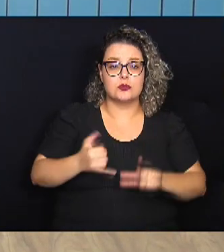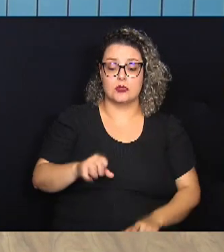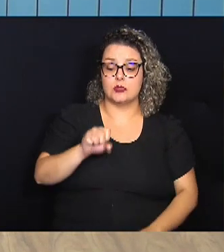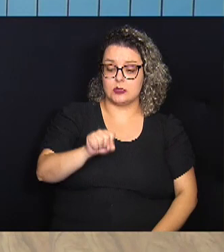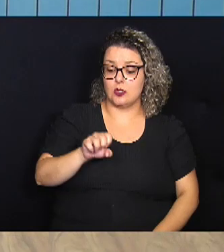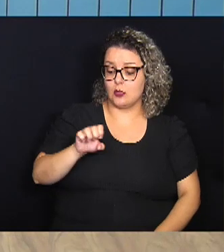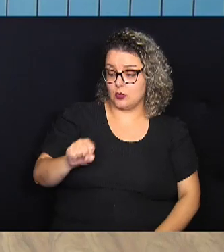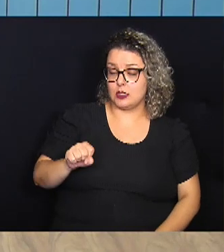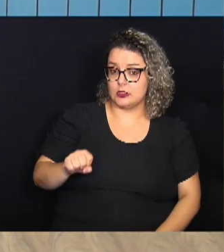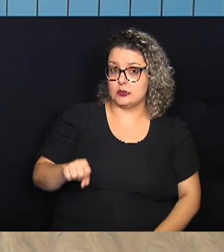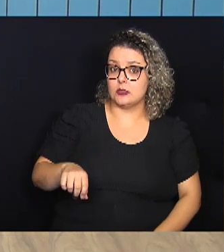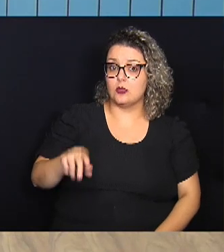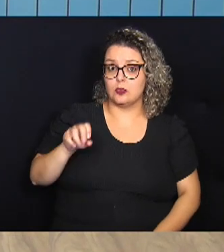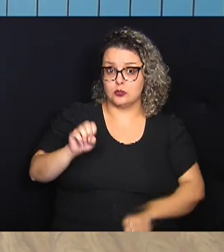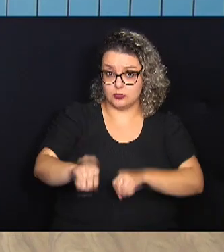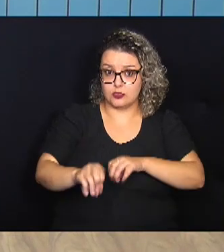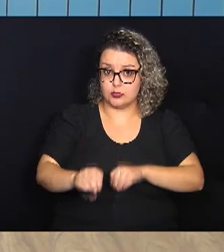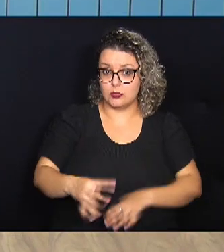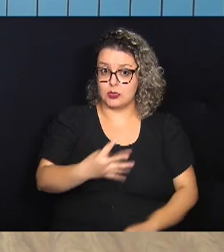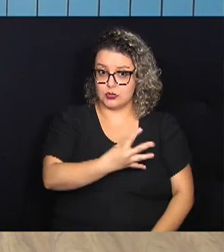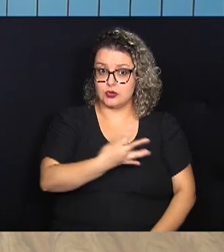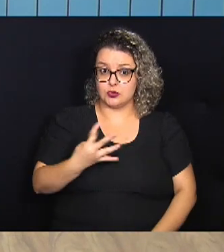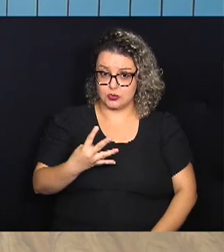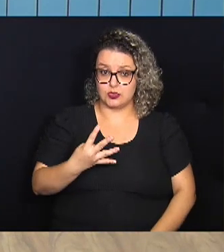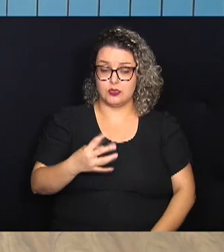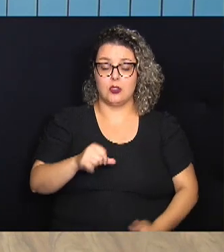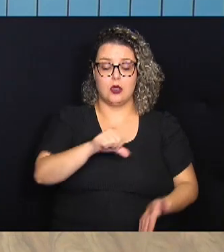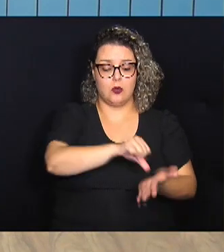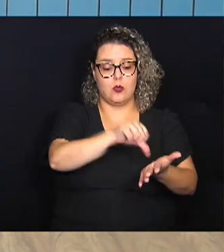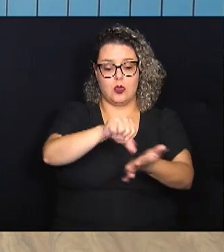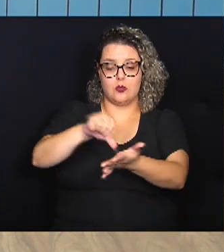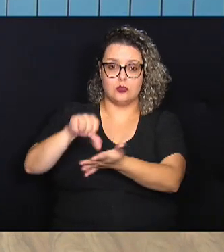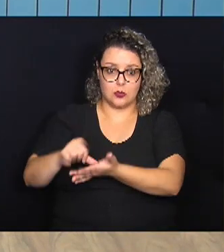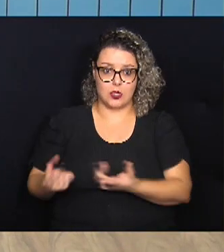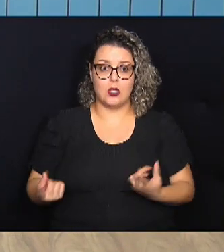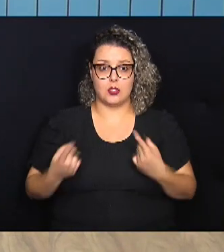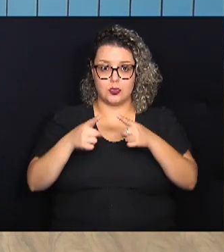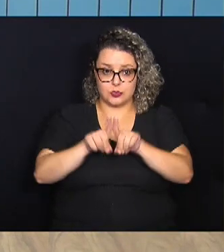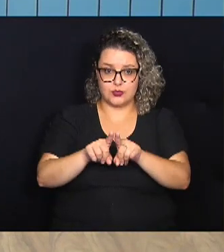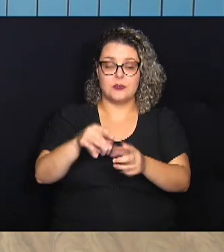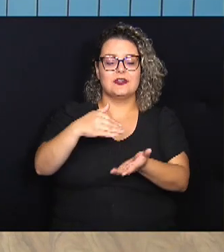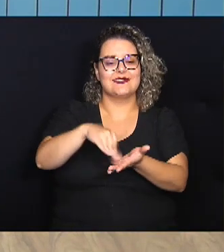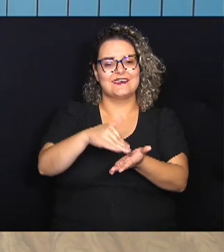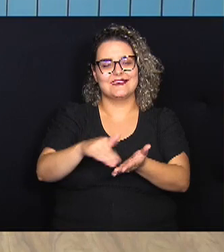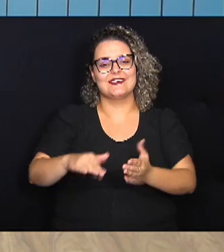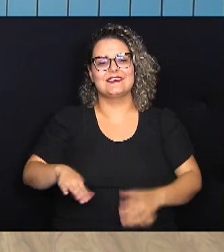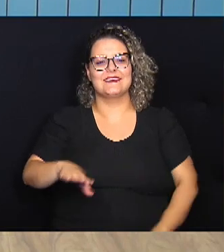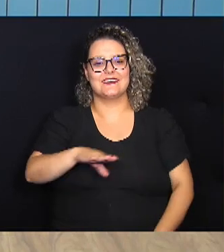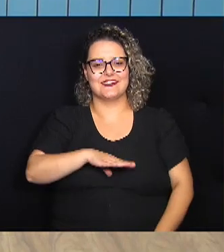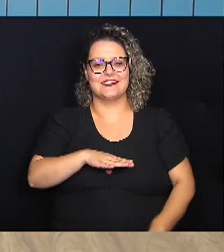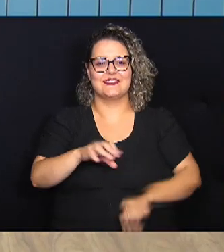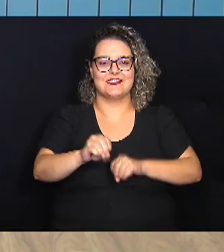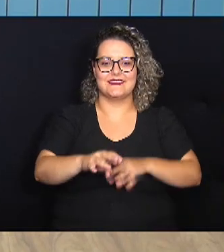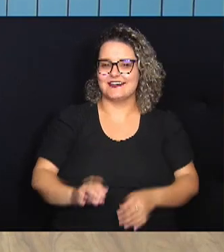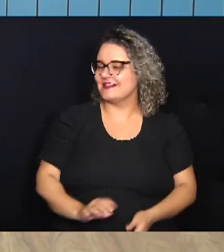88 educadores de 44 estabelecimentos parceiros da Secretaria Municipal de